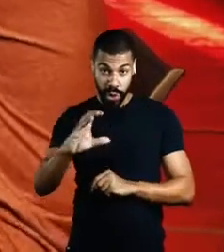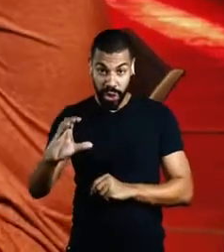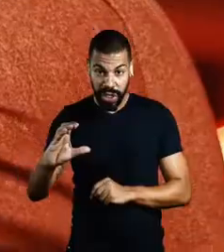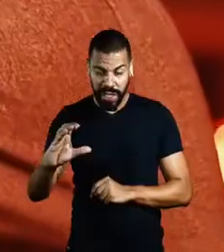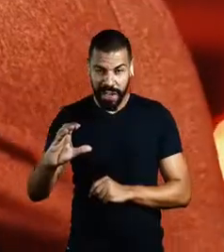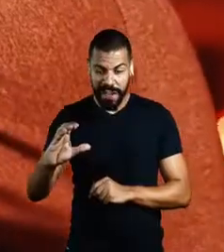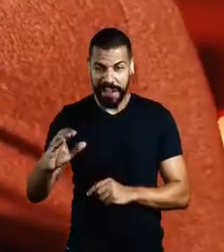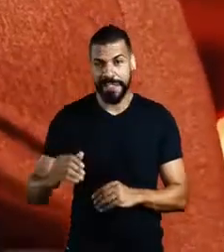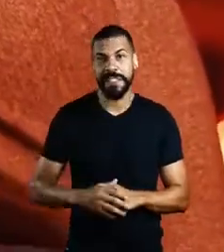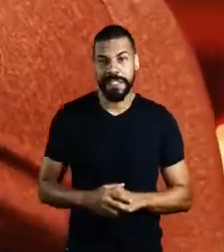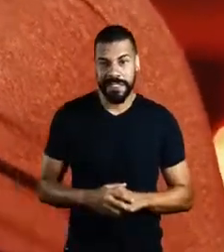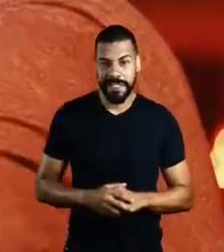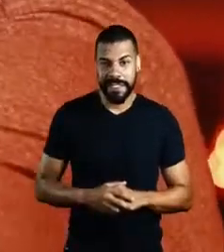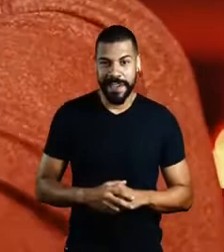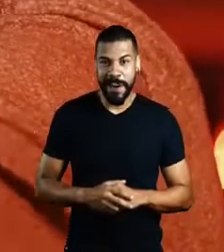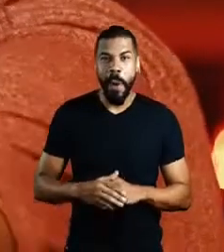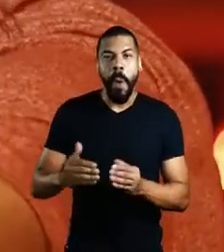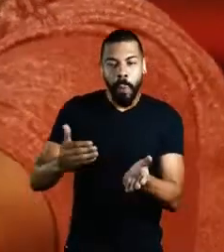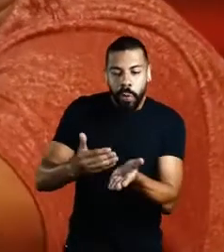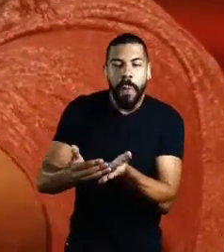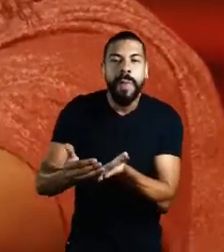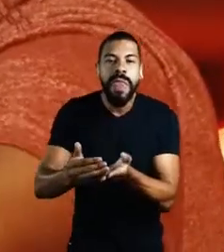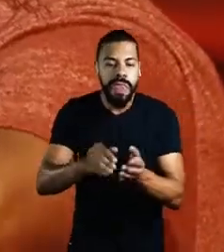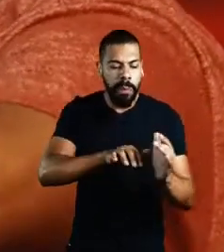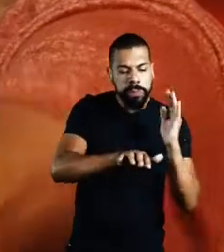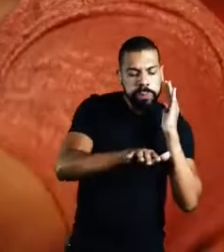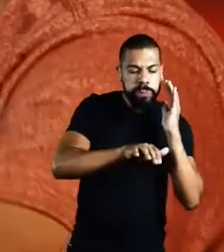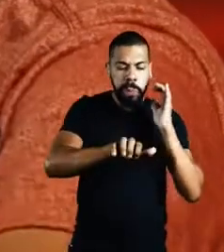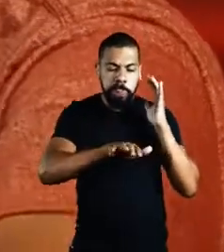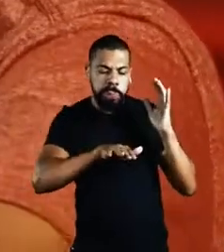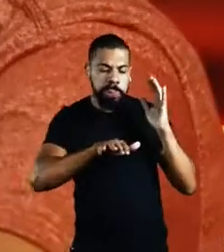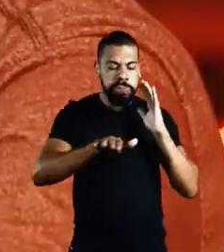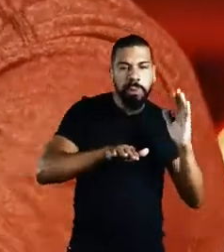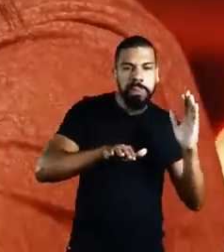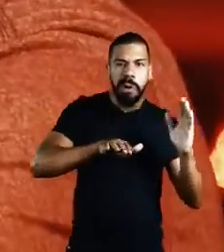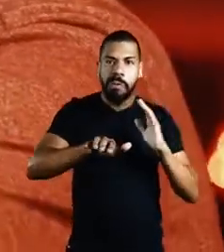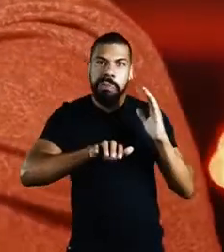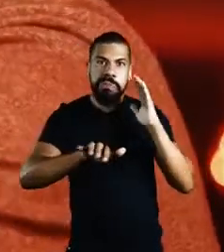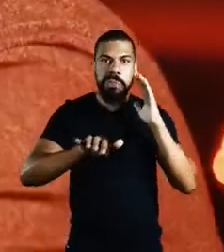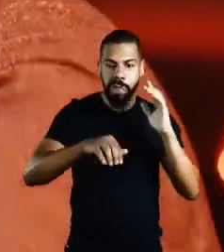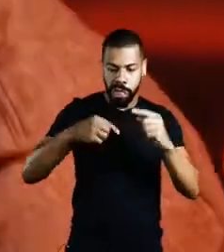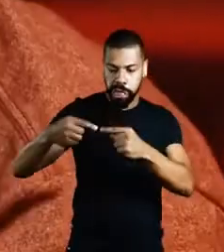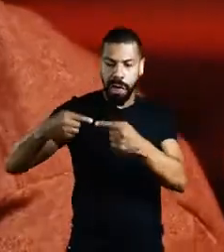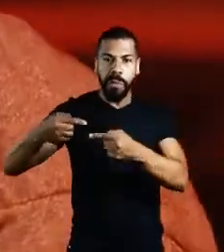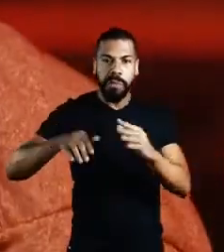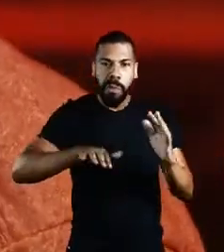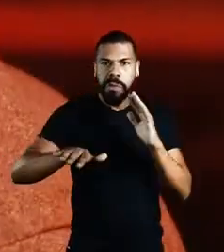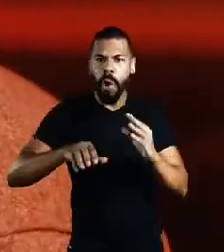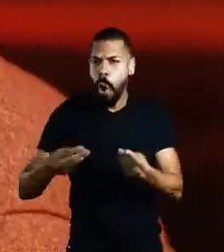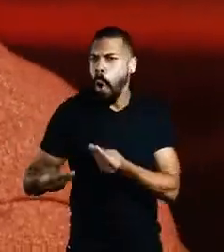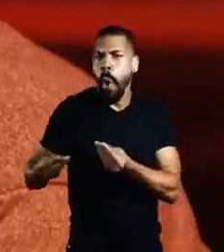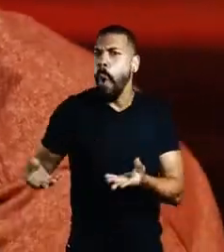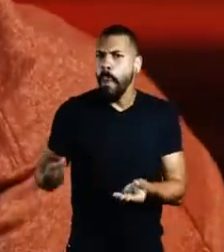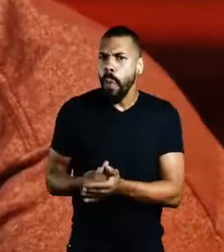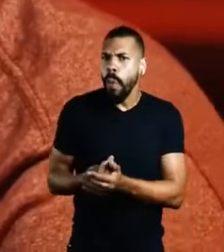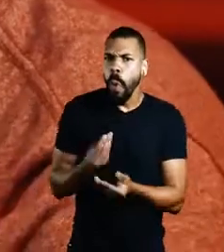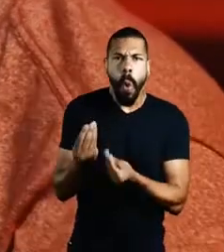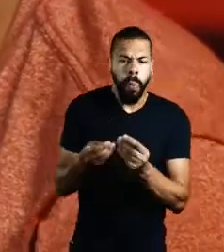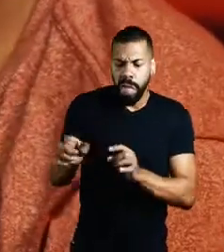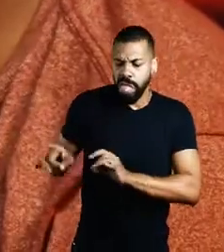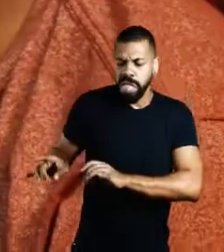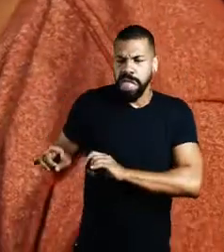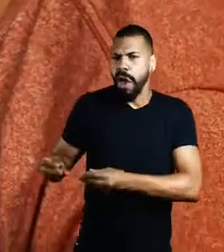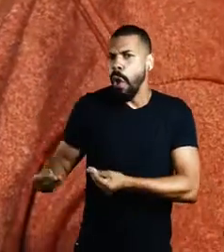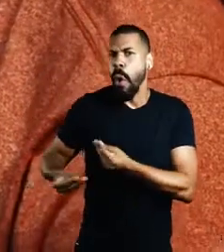que os primeiros loops tal chegaram na nossa mão, foi difícil descobrir como que era aquela técnica. E